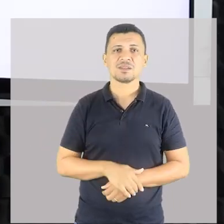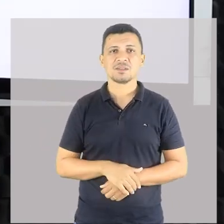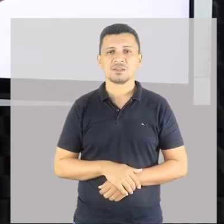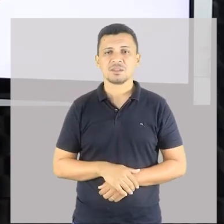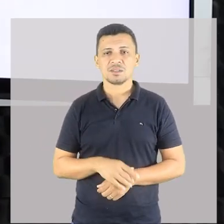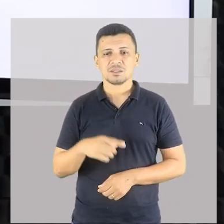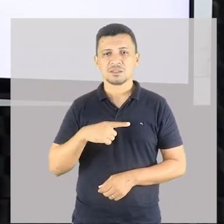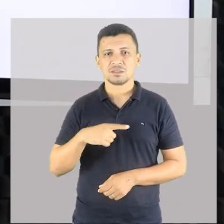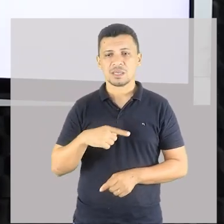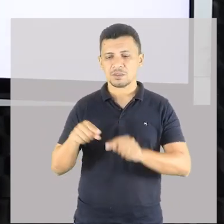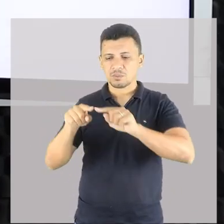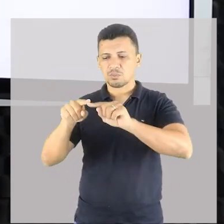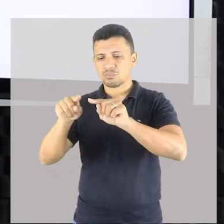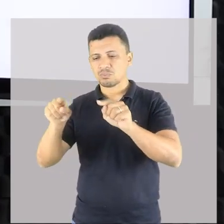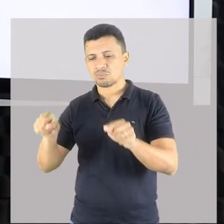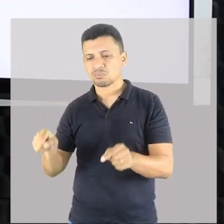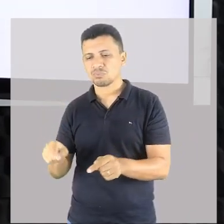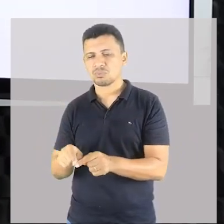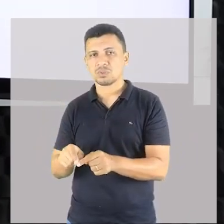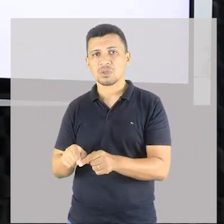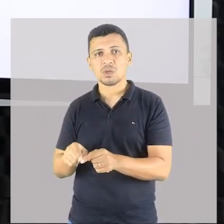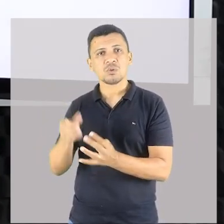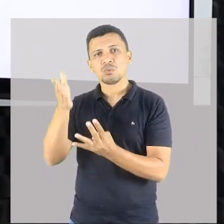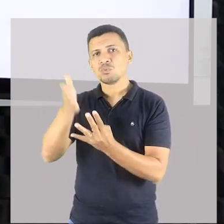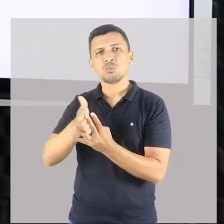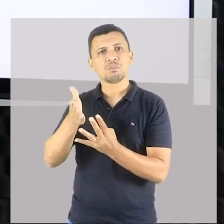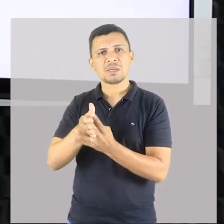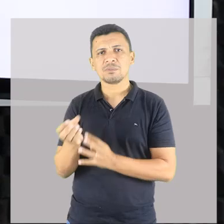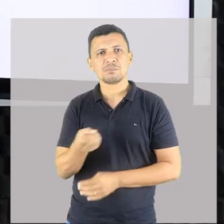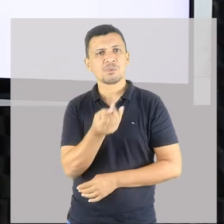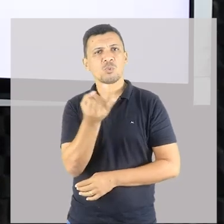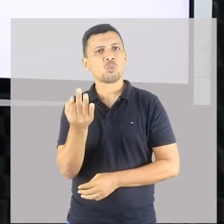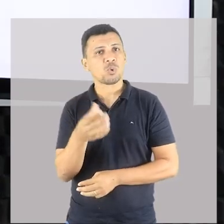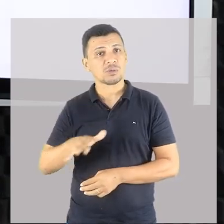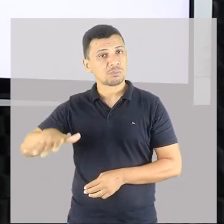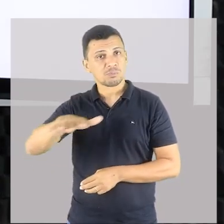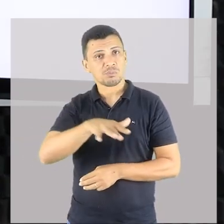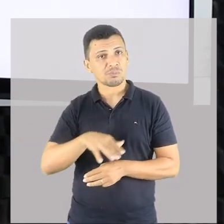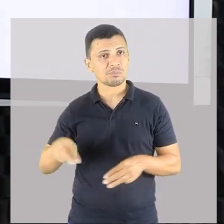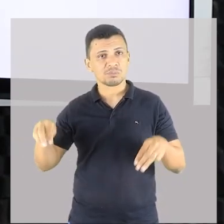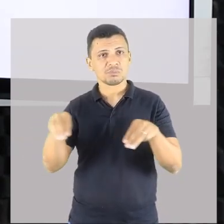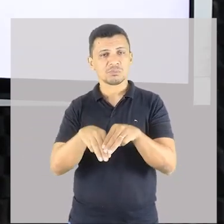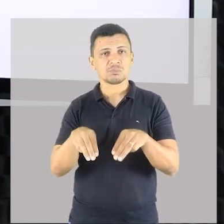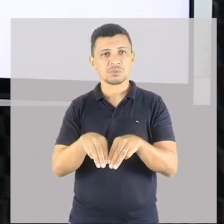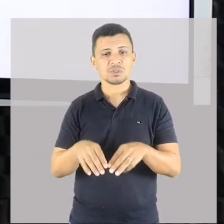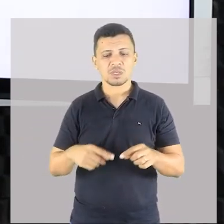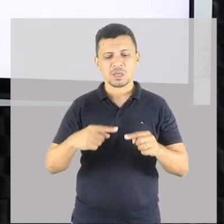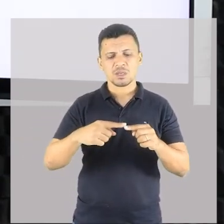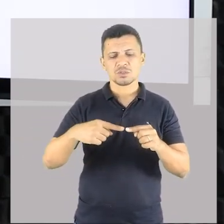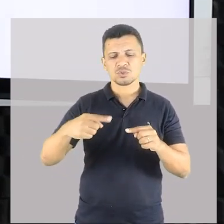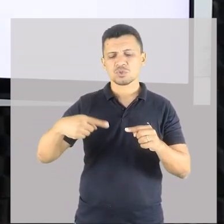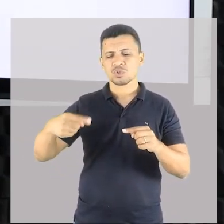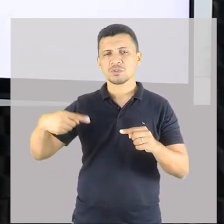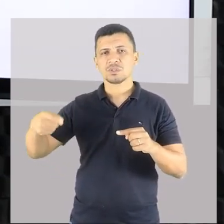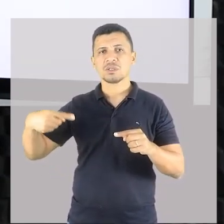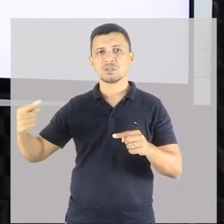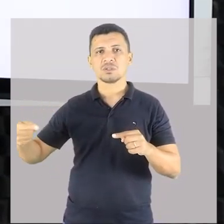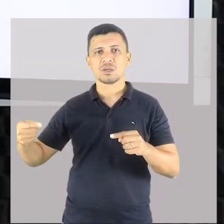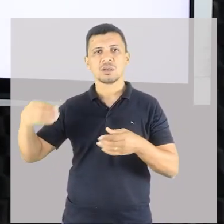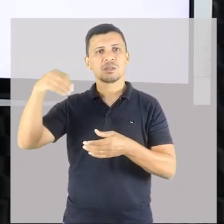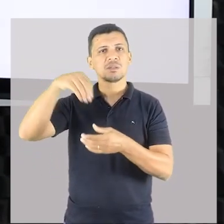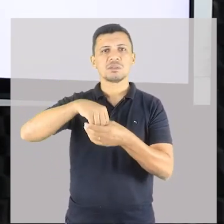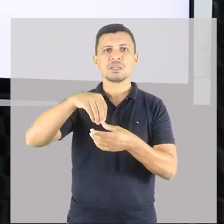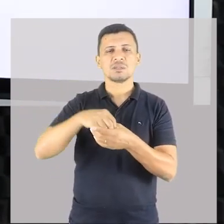espira circular, e a pergunta é o campo magnético no meio da espira. E um solenoide, a pergunta é o campo magnético no interior